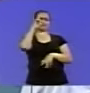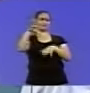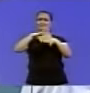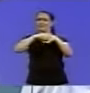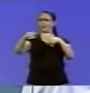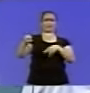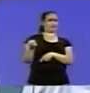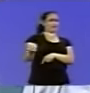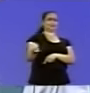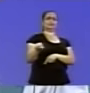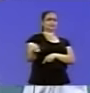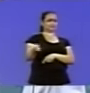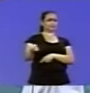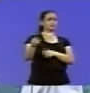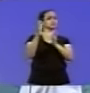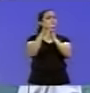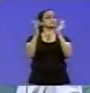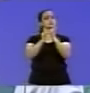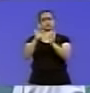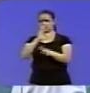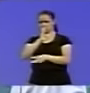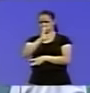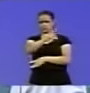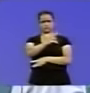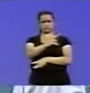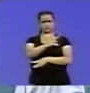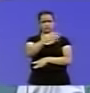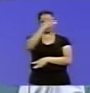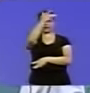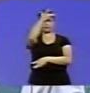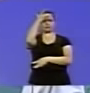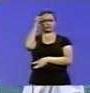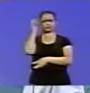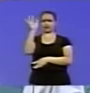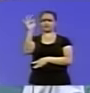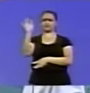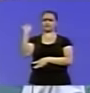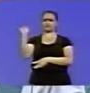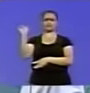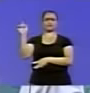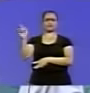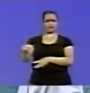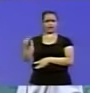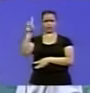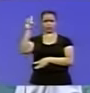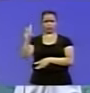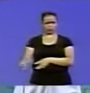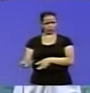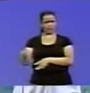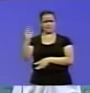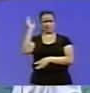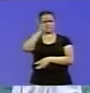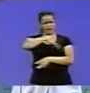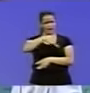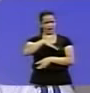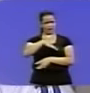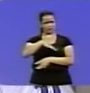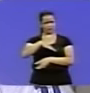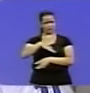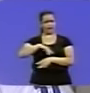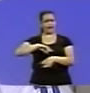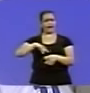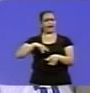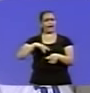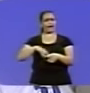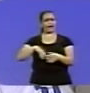curá-lo. Jesus respondeu: ó gente sem fé e perversa, até quando deverei